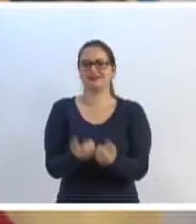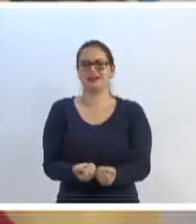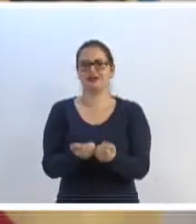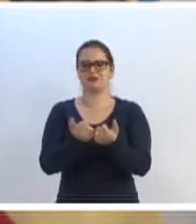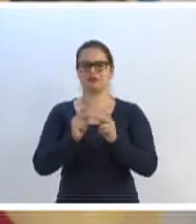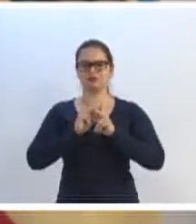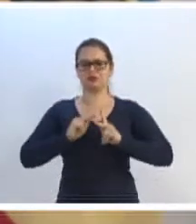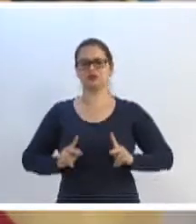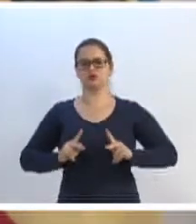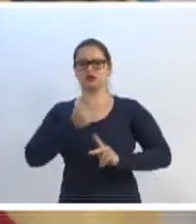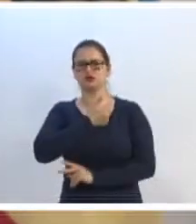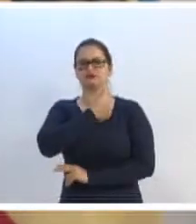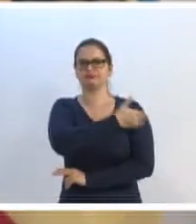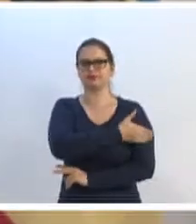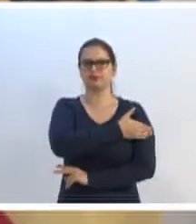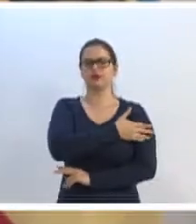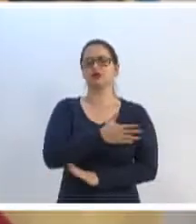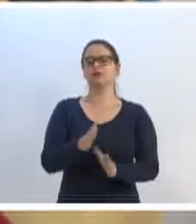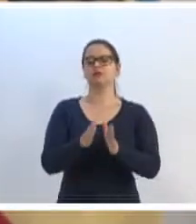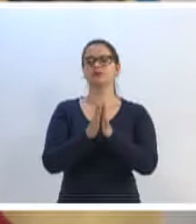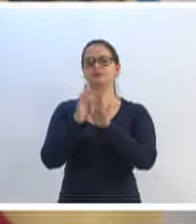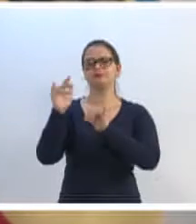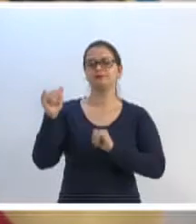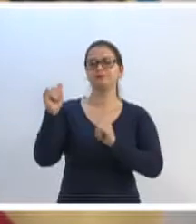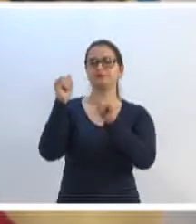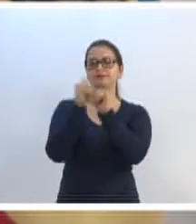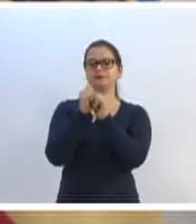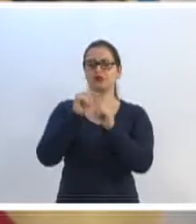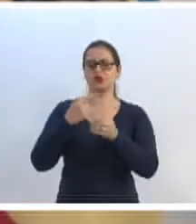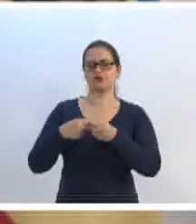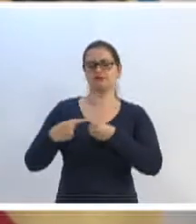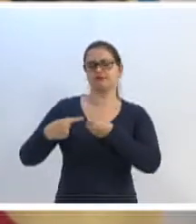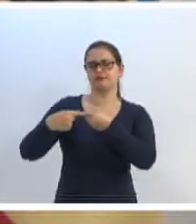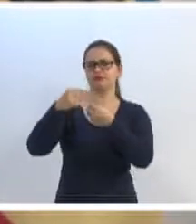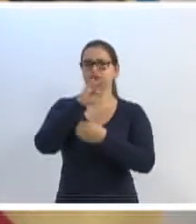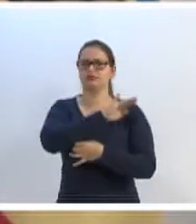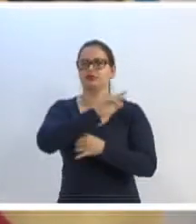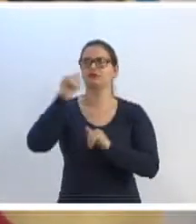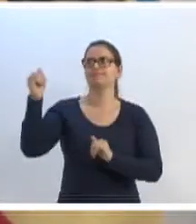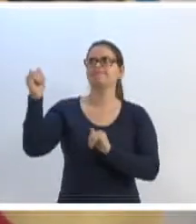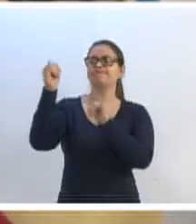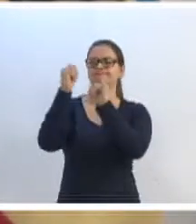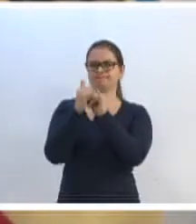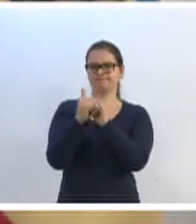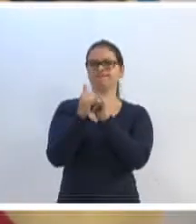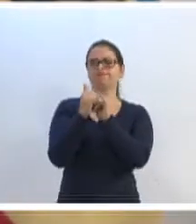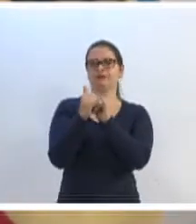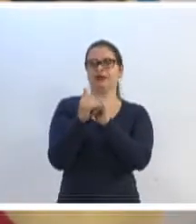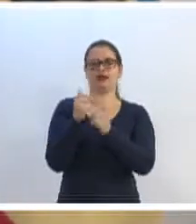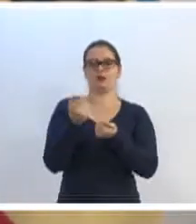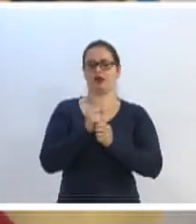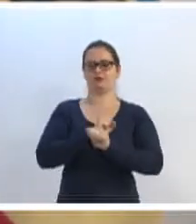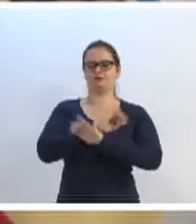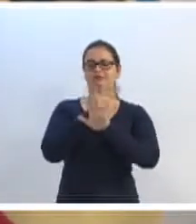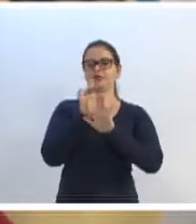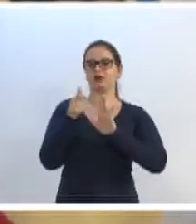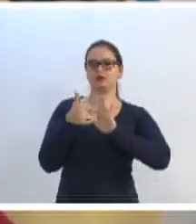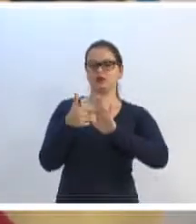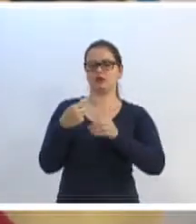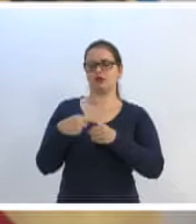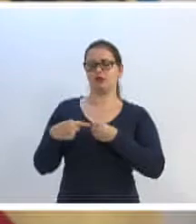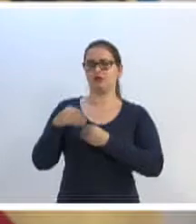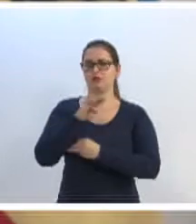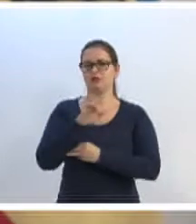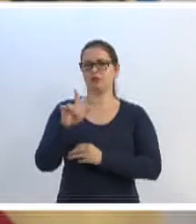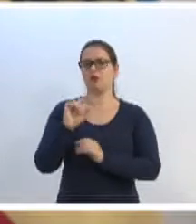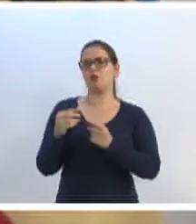posturas preconceituosas. Então, peço aqui, em nome da cidade de Blumenau, desculpas, e deixar claro que esse não é o posicionamento aqui do nosso município, foi um